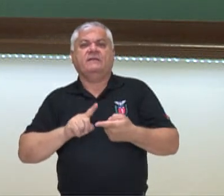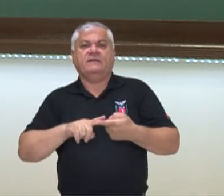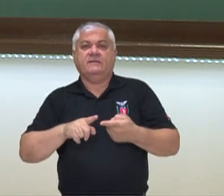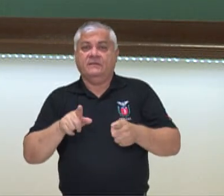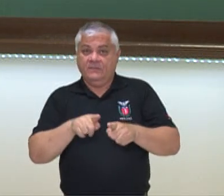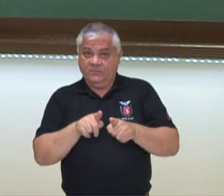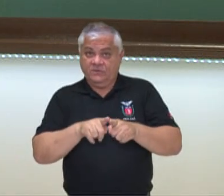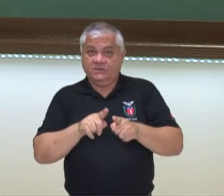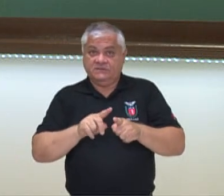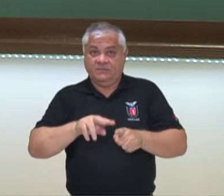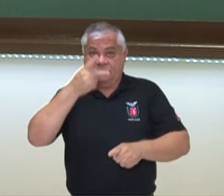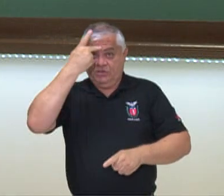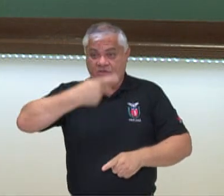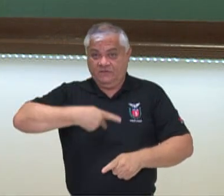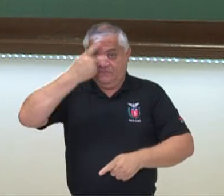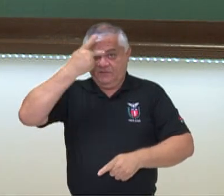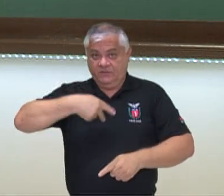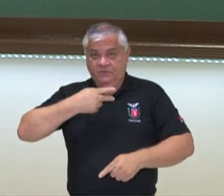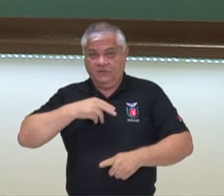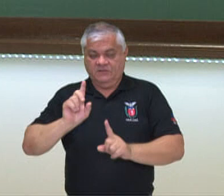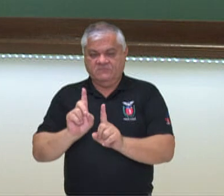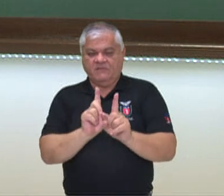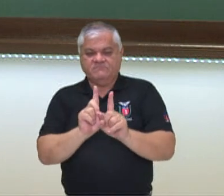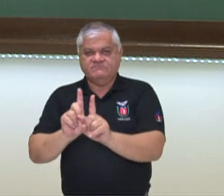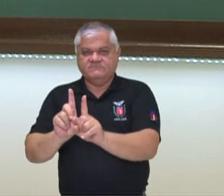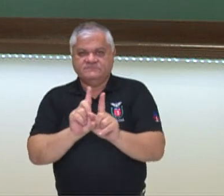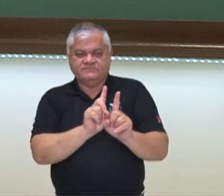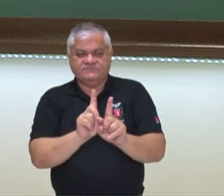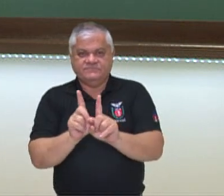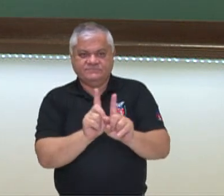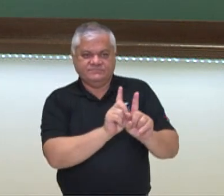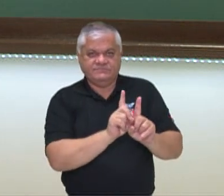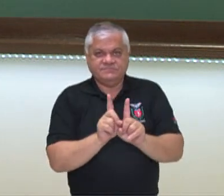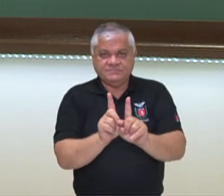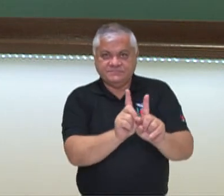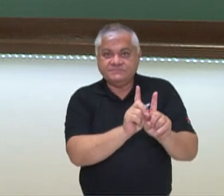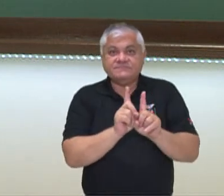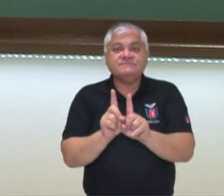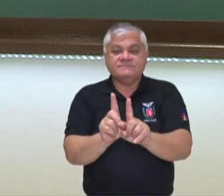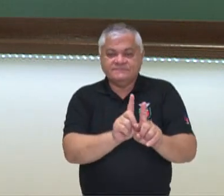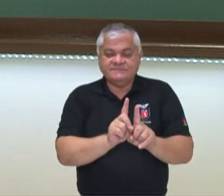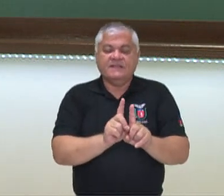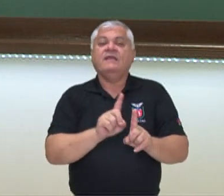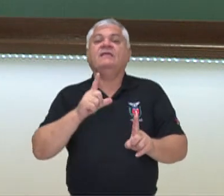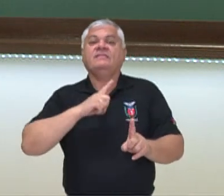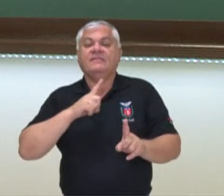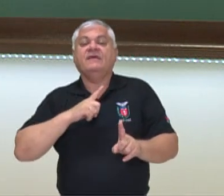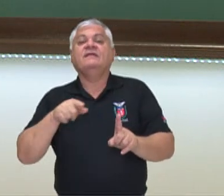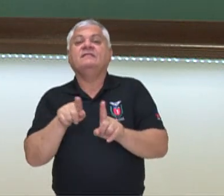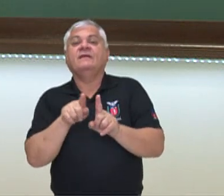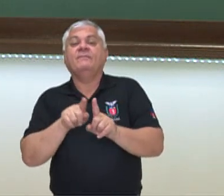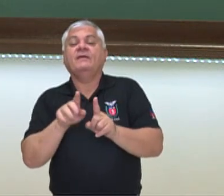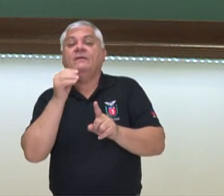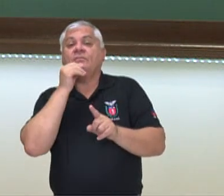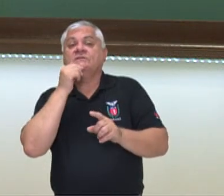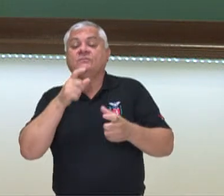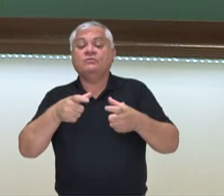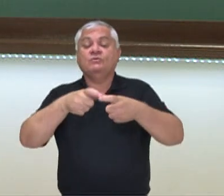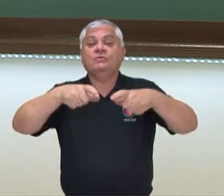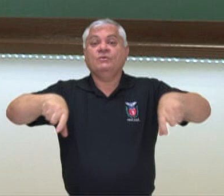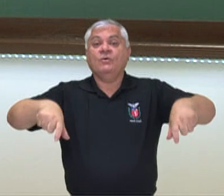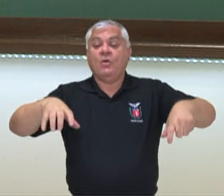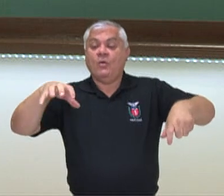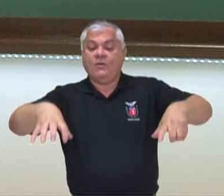marcação individual, ou o famoso 1 contra 1, e a marcação por zona, onde a minha